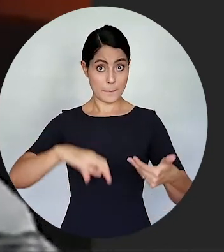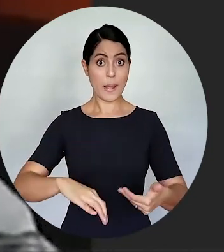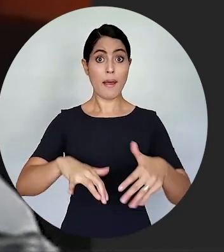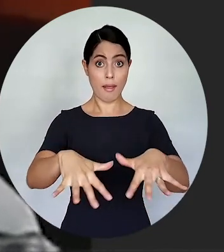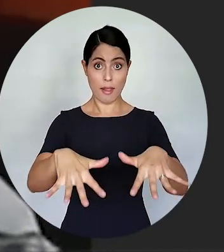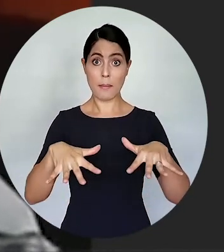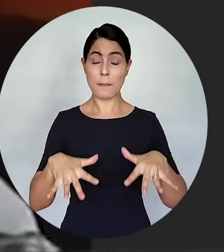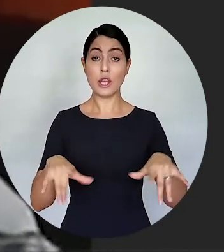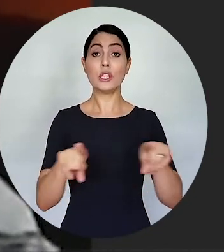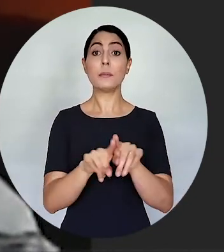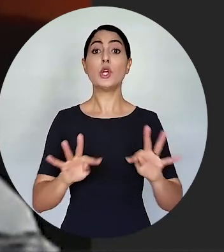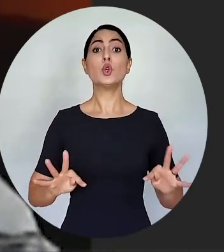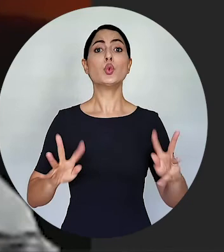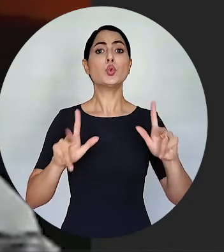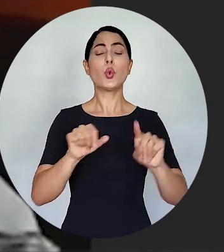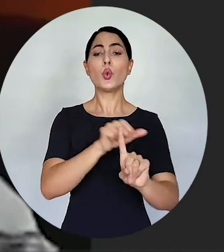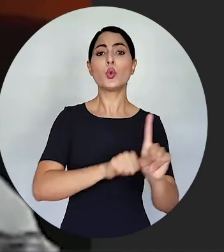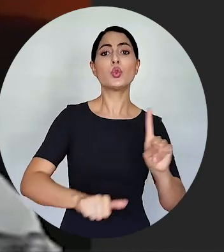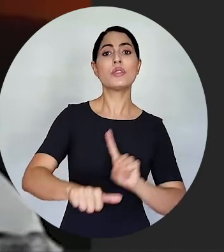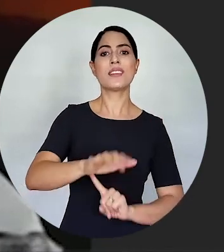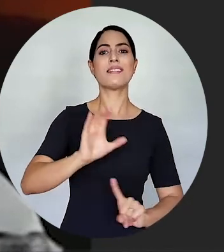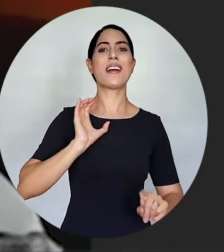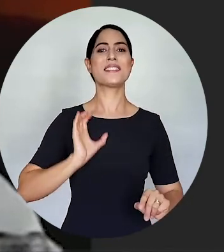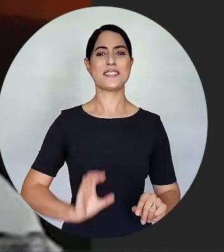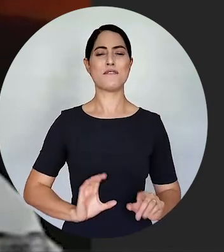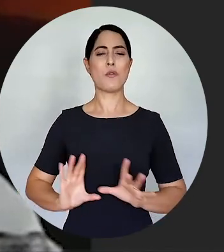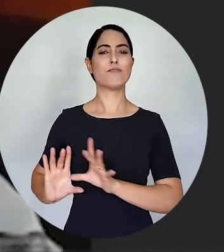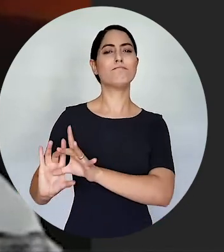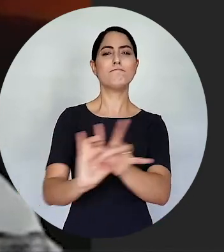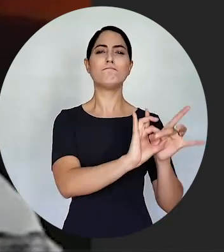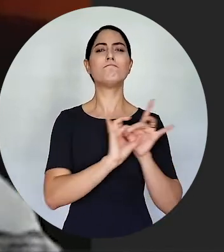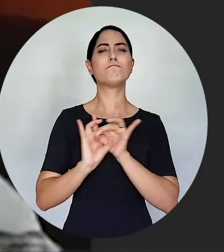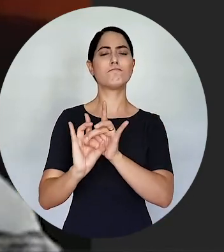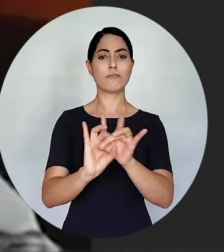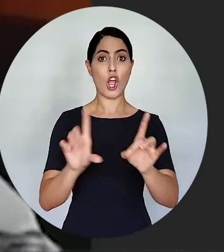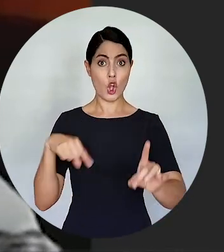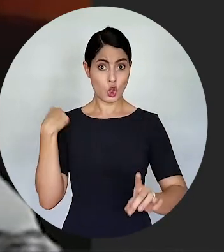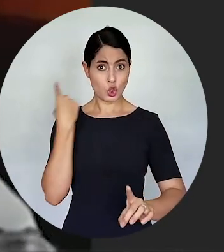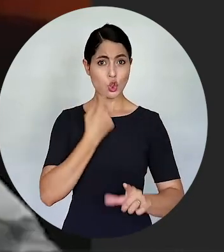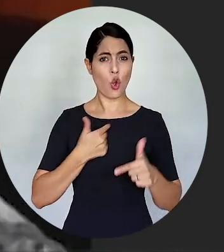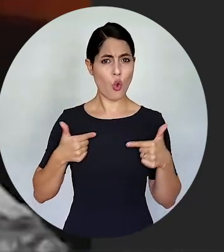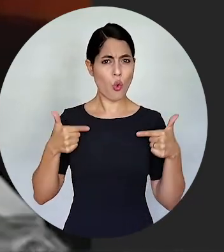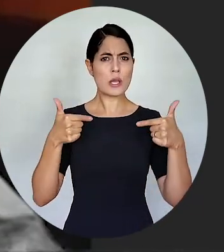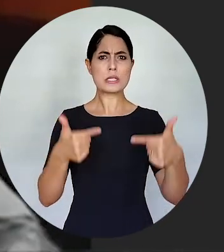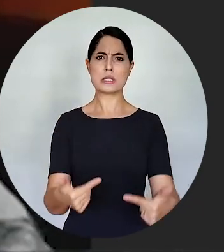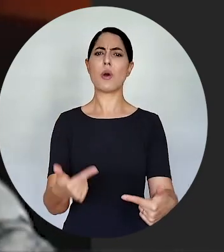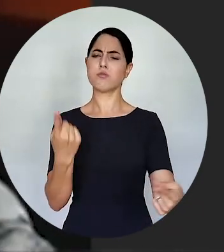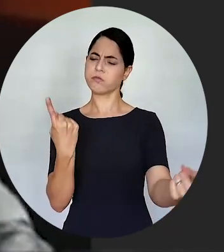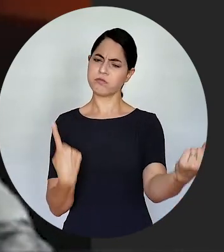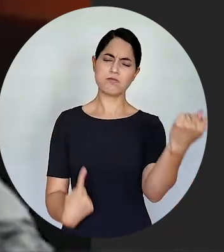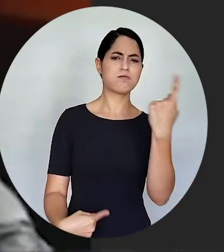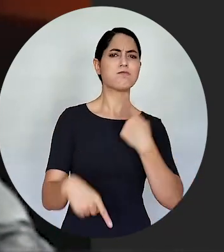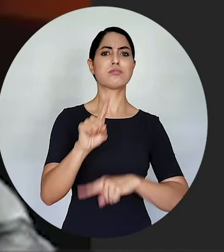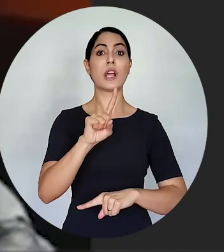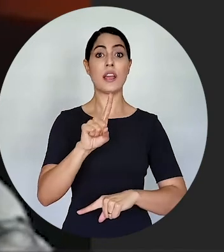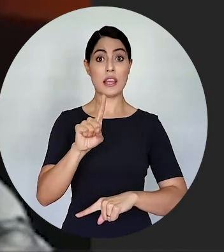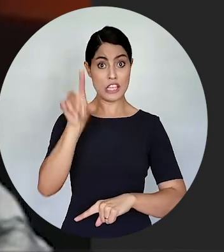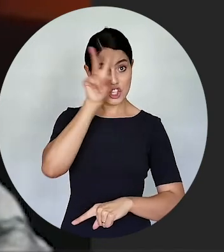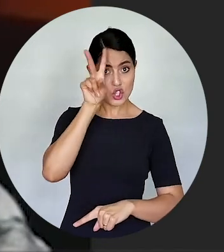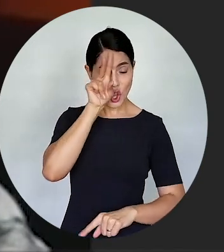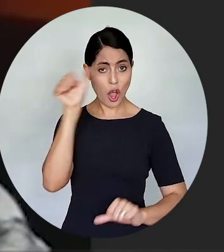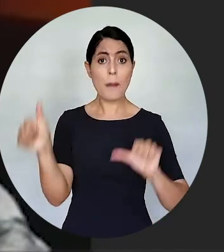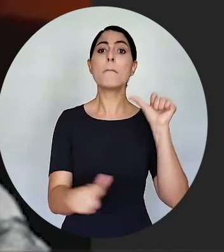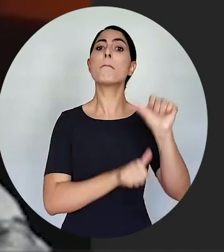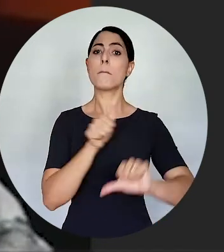todo, parlamento e sociedade civil unidas, transformarmos, modificarmos